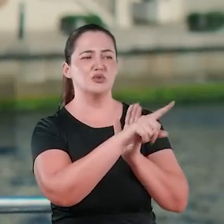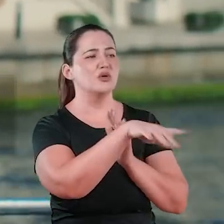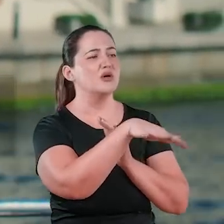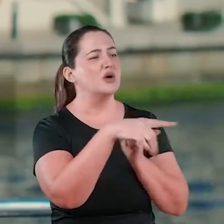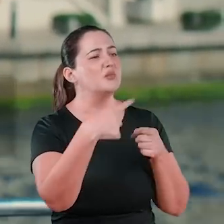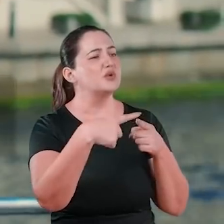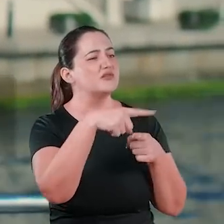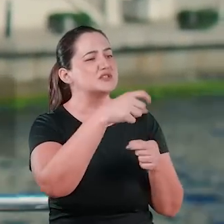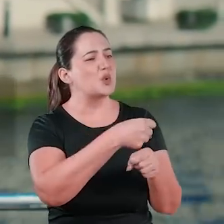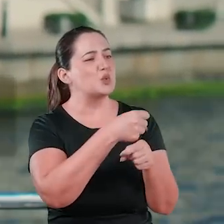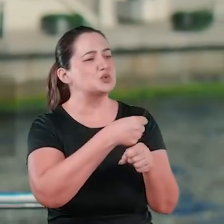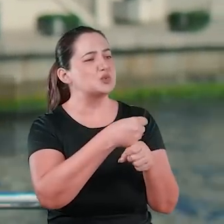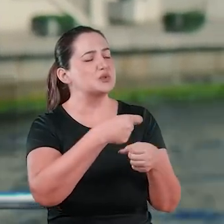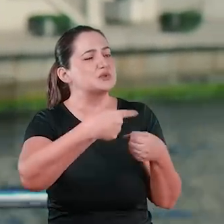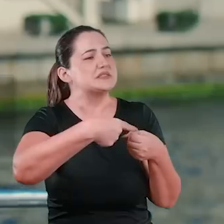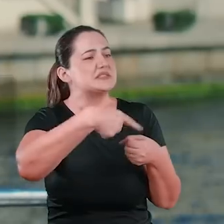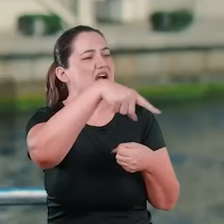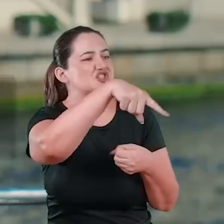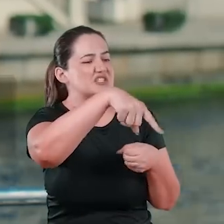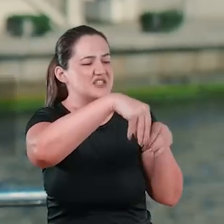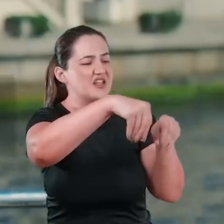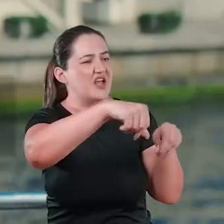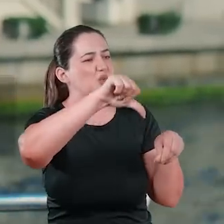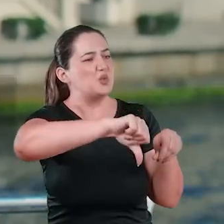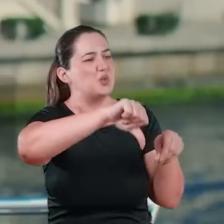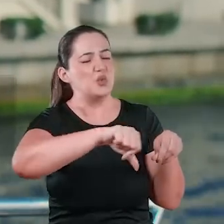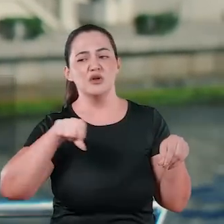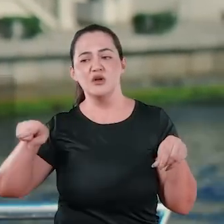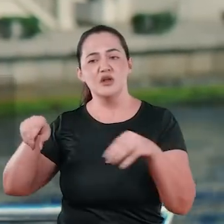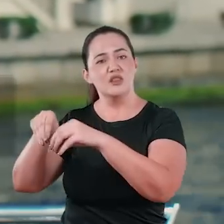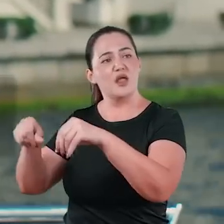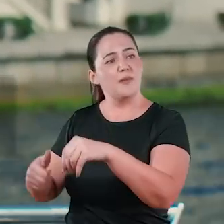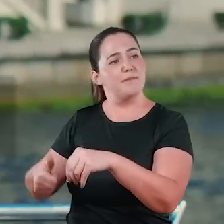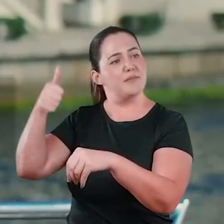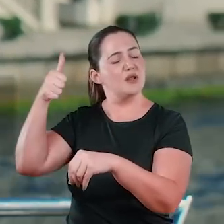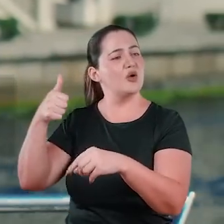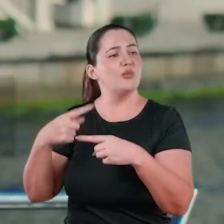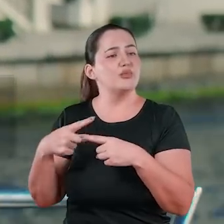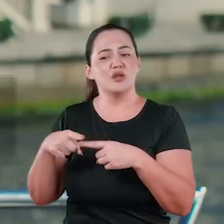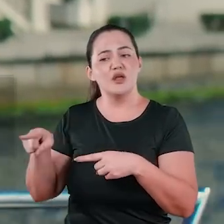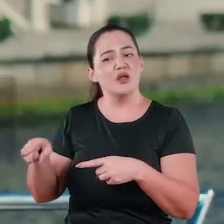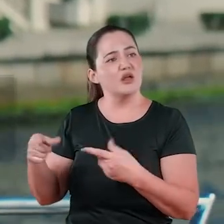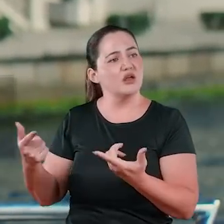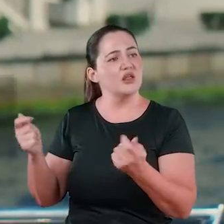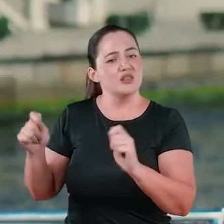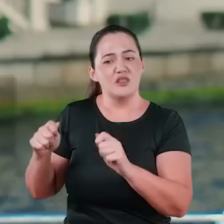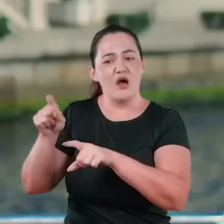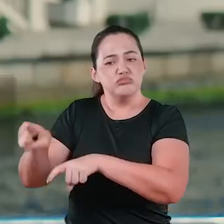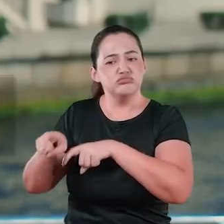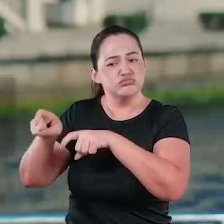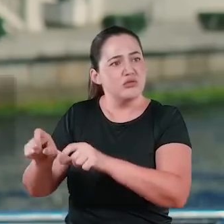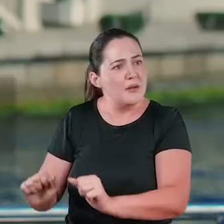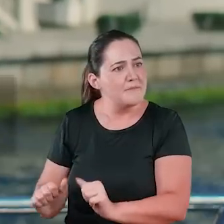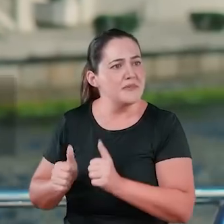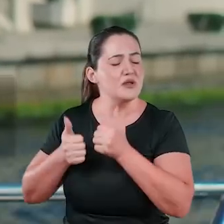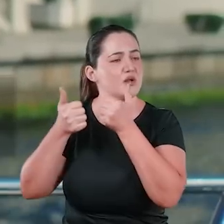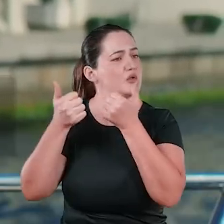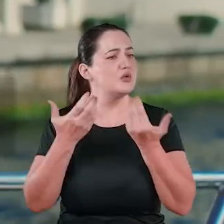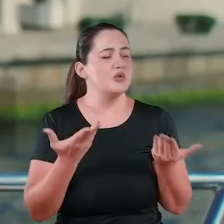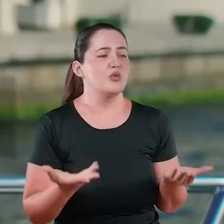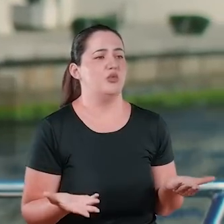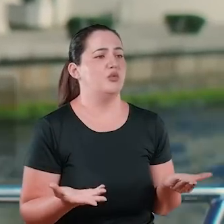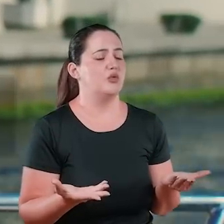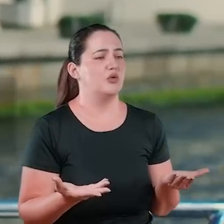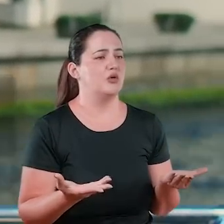que vocês construíram a cidade ou o povoado de vocês do lado de cá, sendo que do outro lado você tem uma terra muito mais